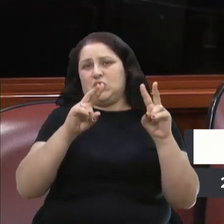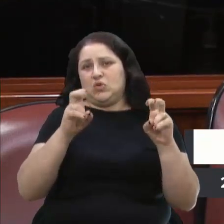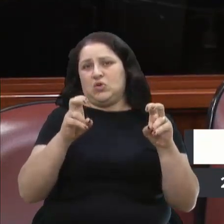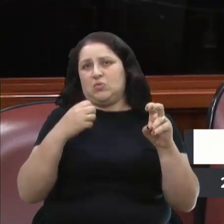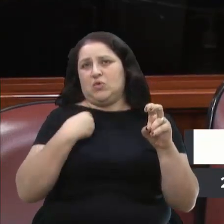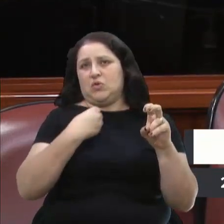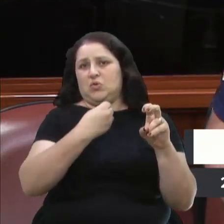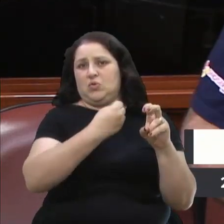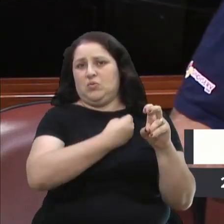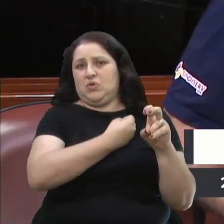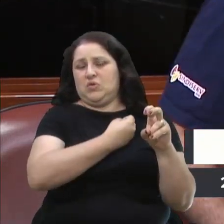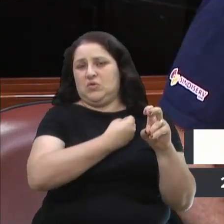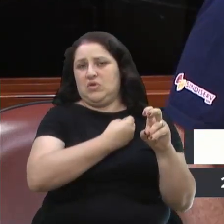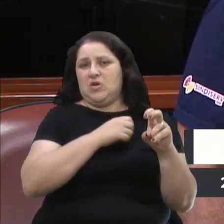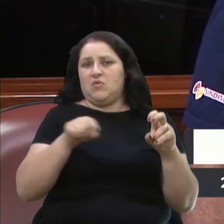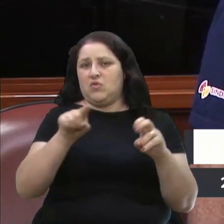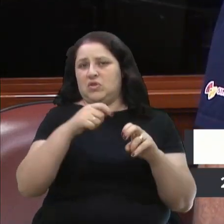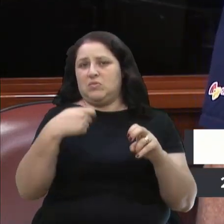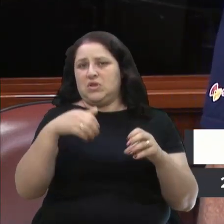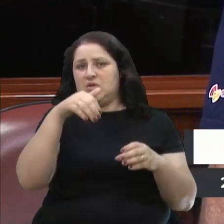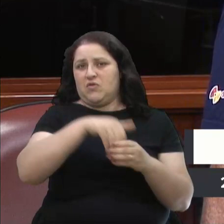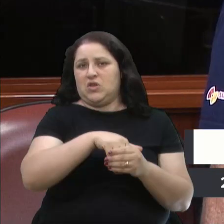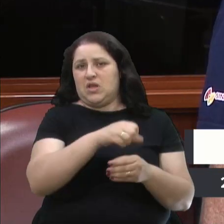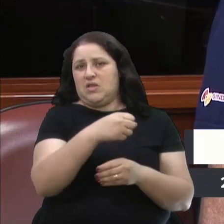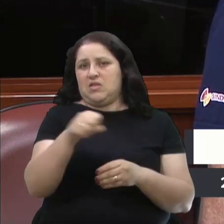votar contra o PLC 36.